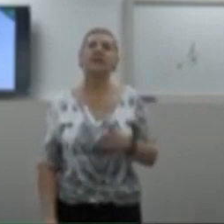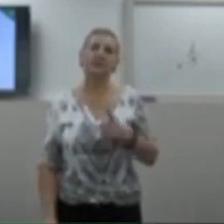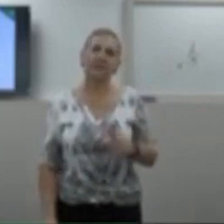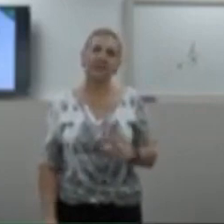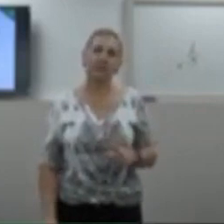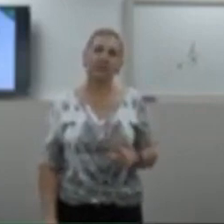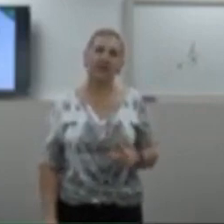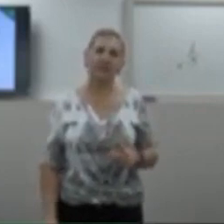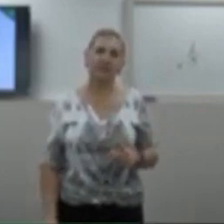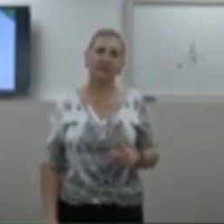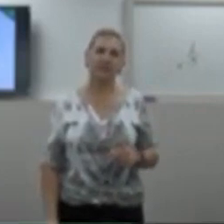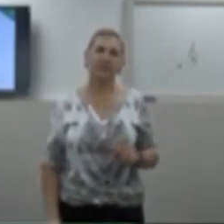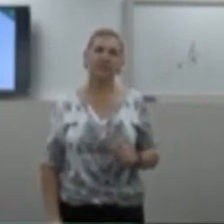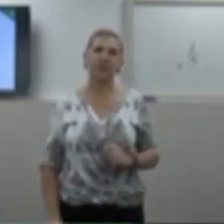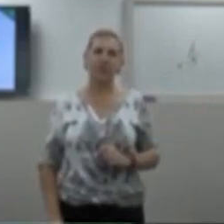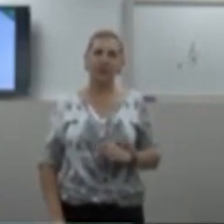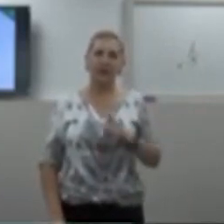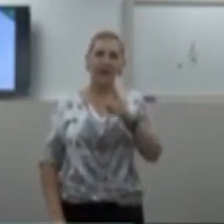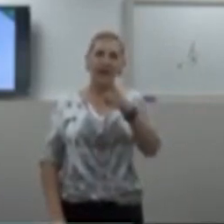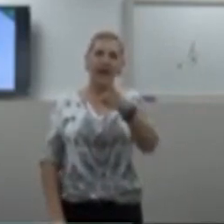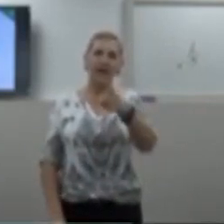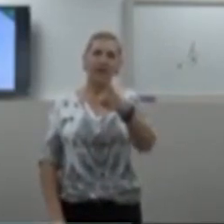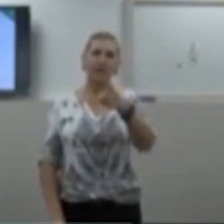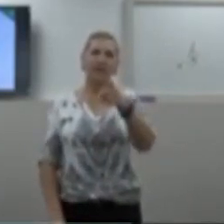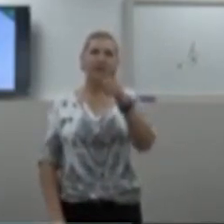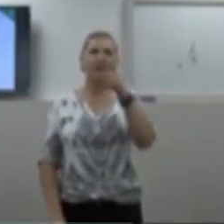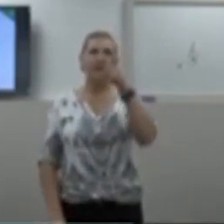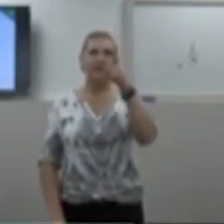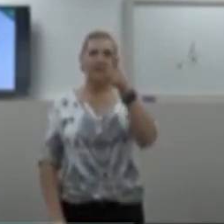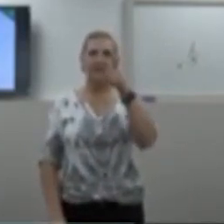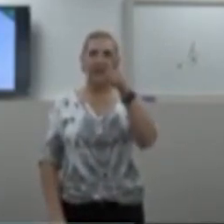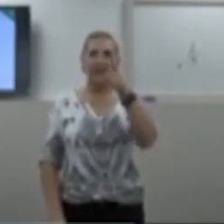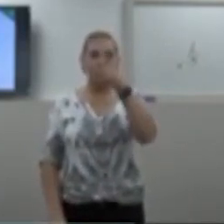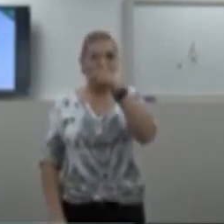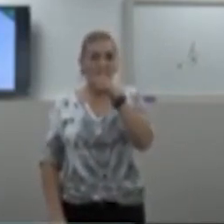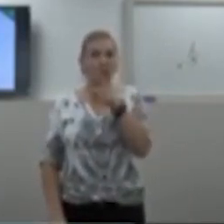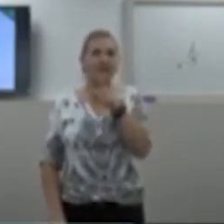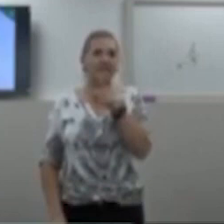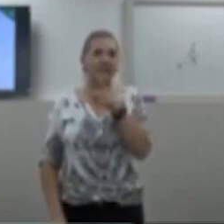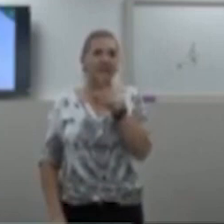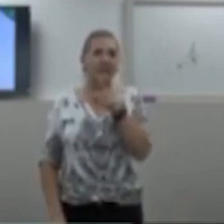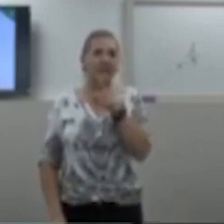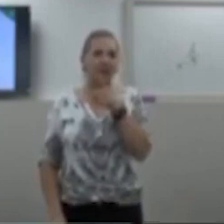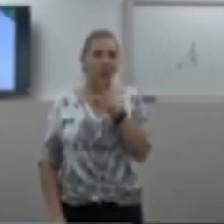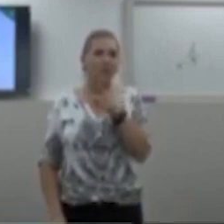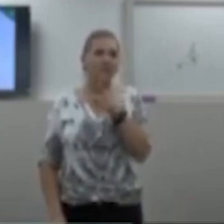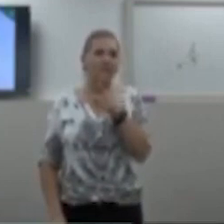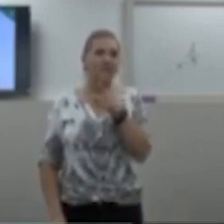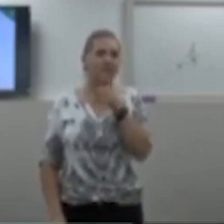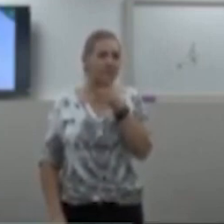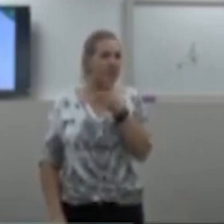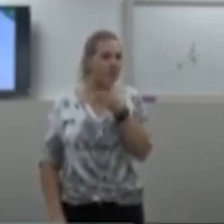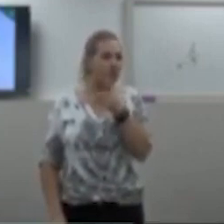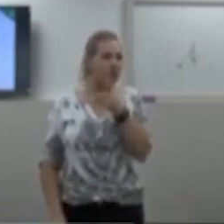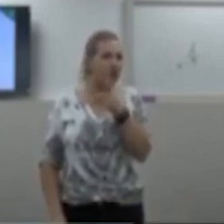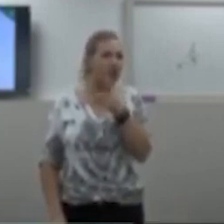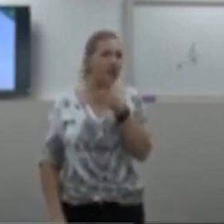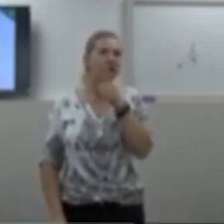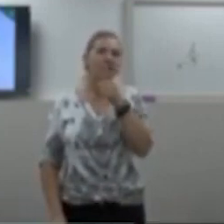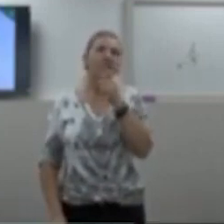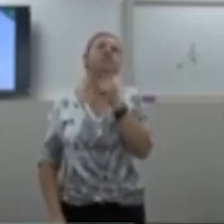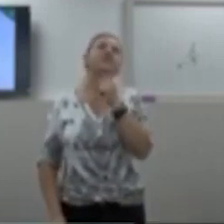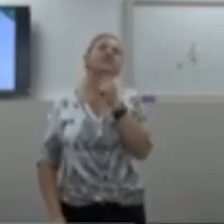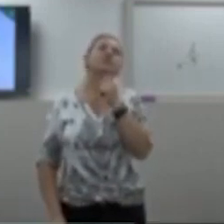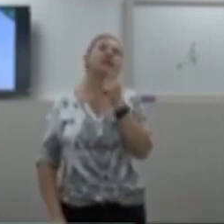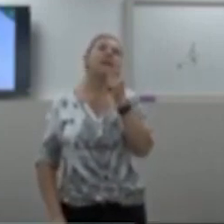dos numerais fracionários. Muito bem. Agora eu quero que você leia, porque é um quiz, hein? É um quiz, é uma